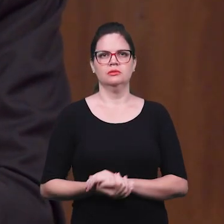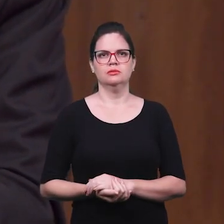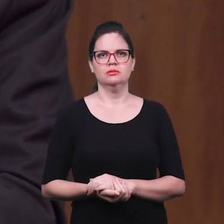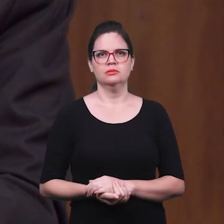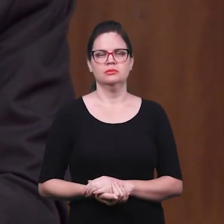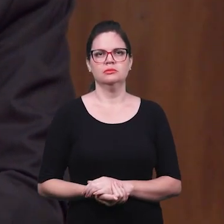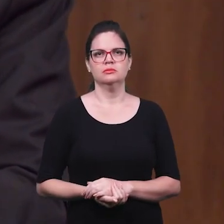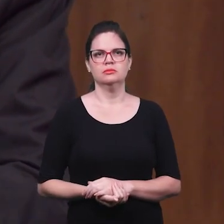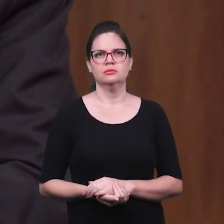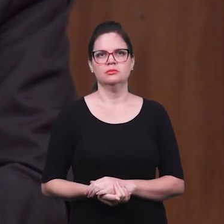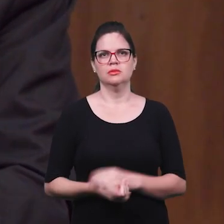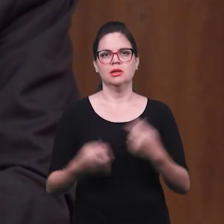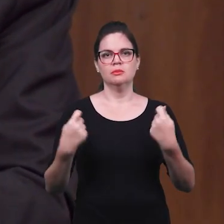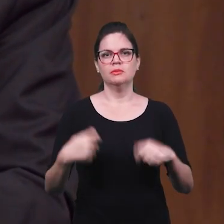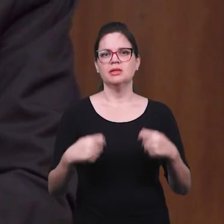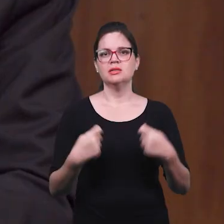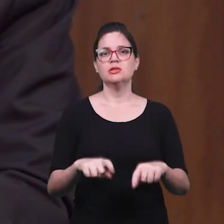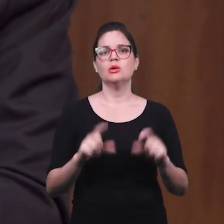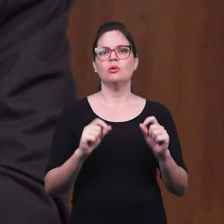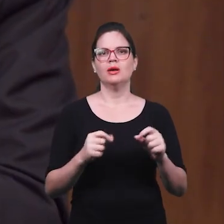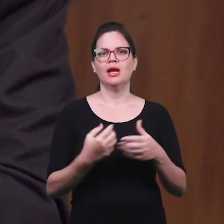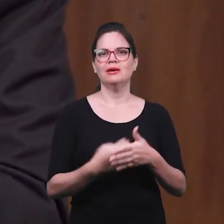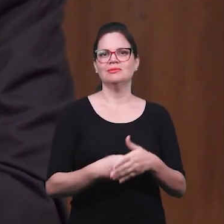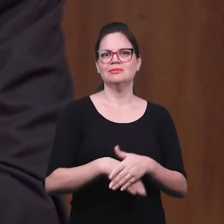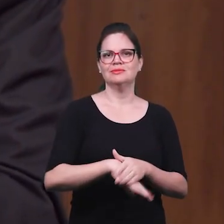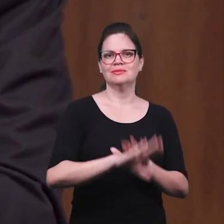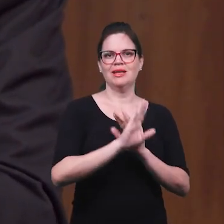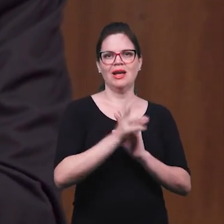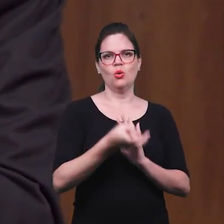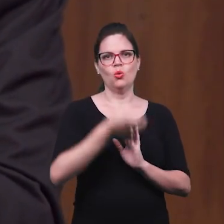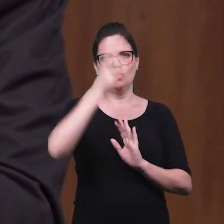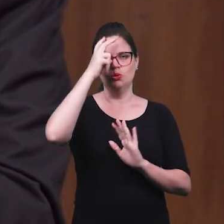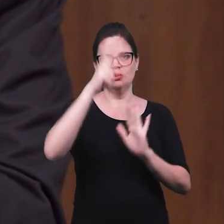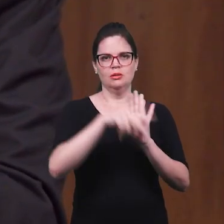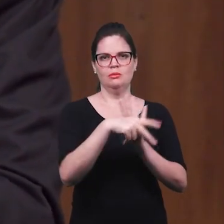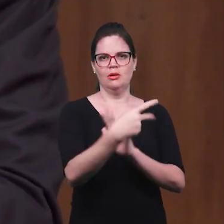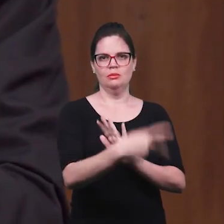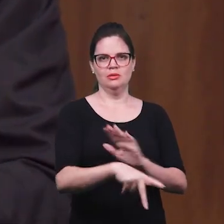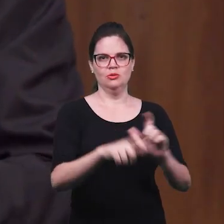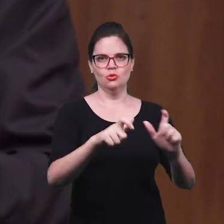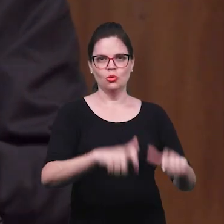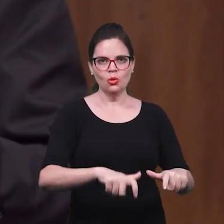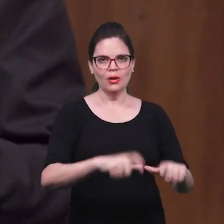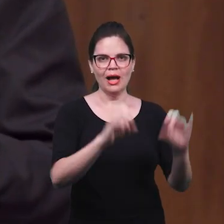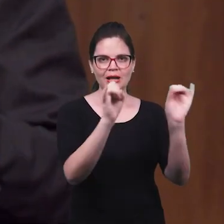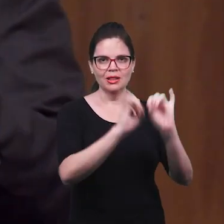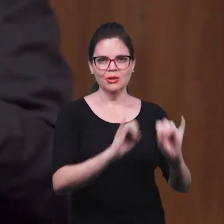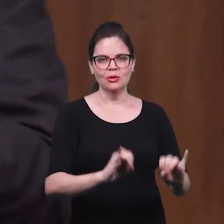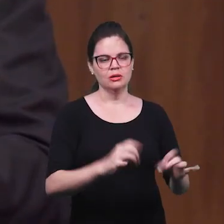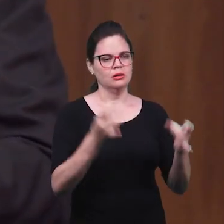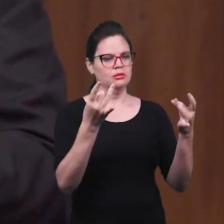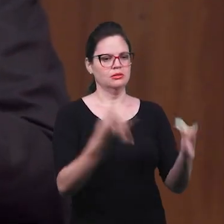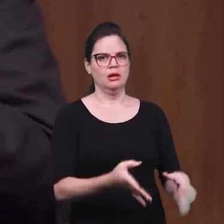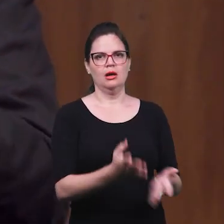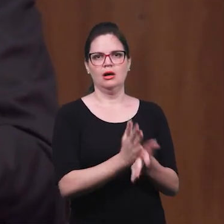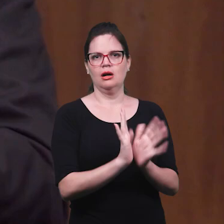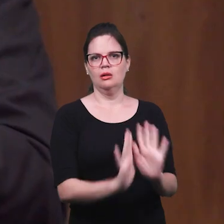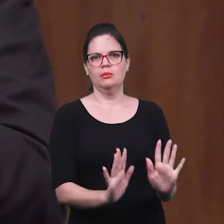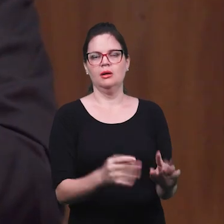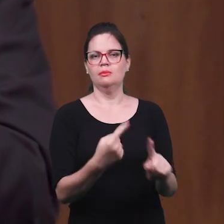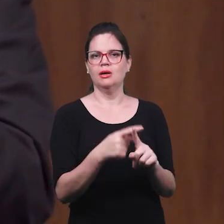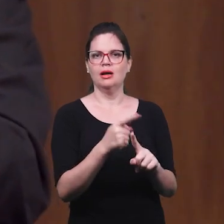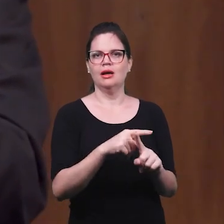teriam que deixar os costumes dos deuses da terra. Porque, como eles adoravam os